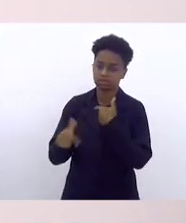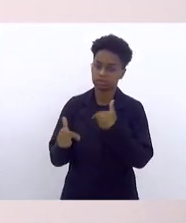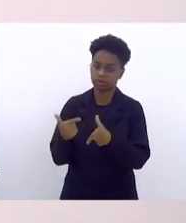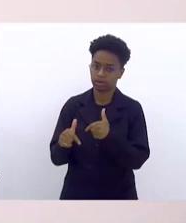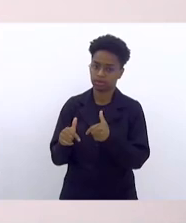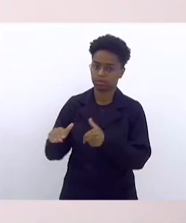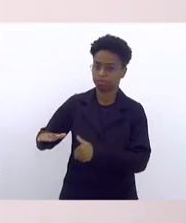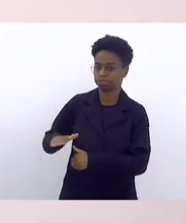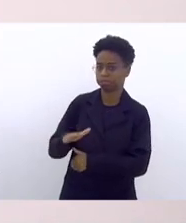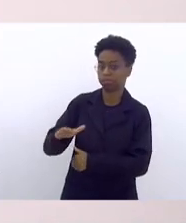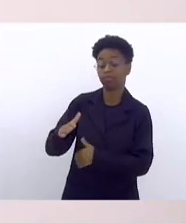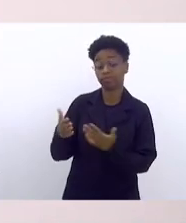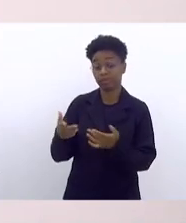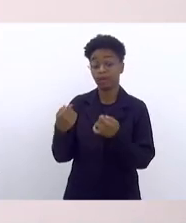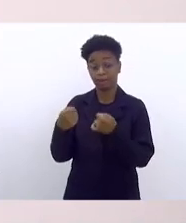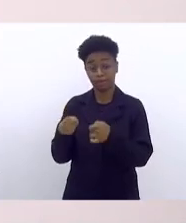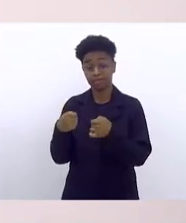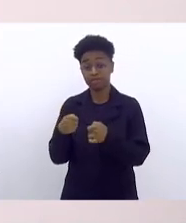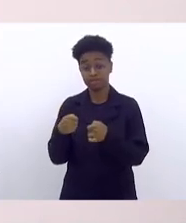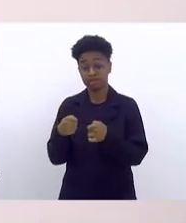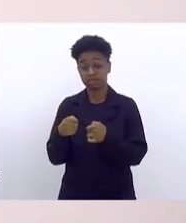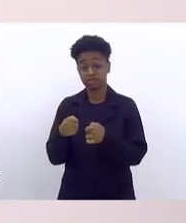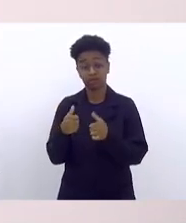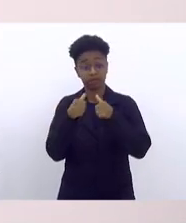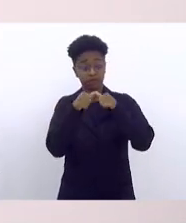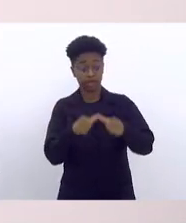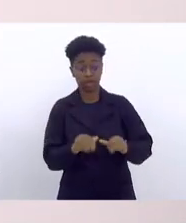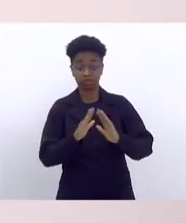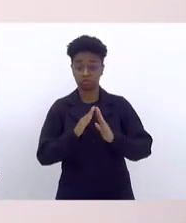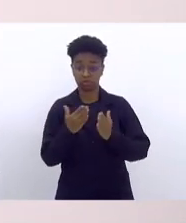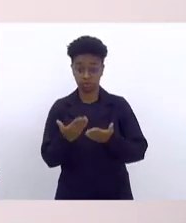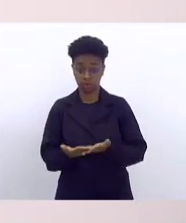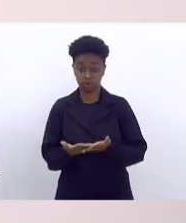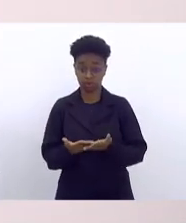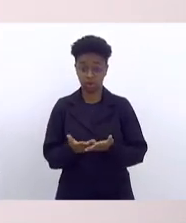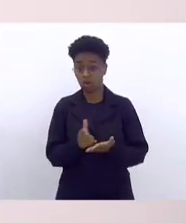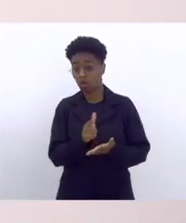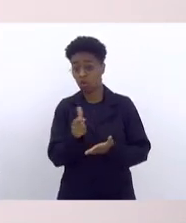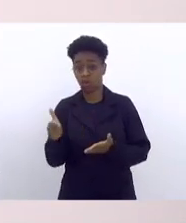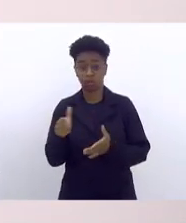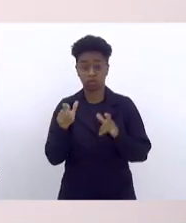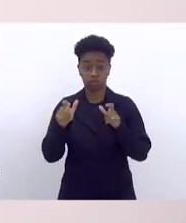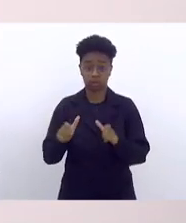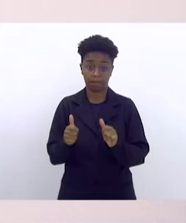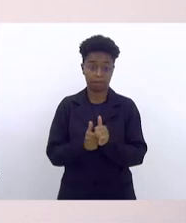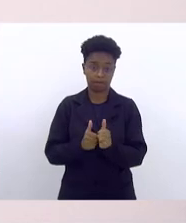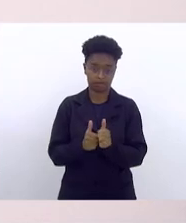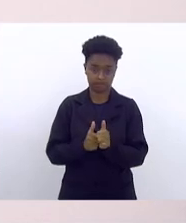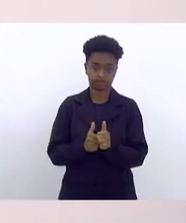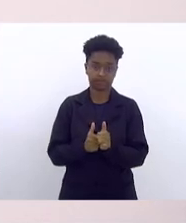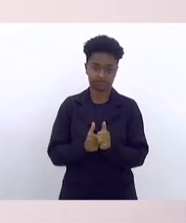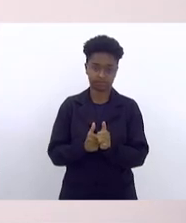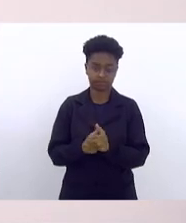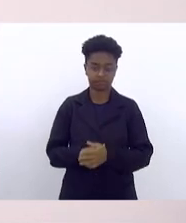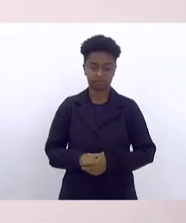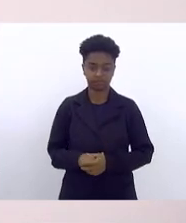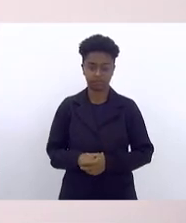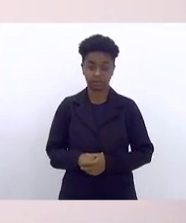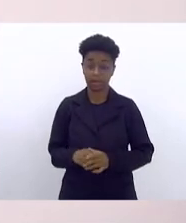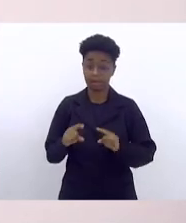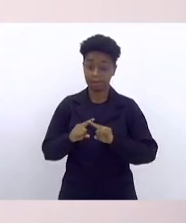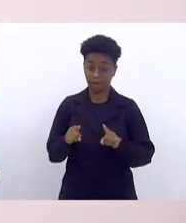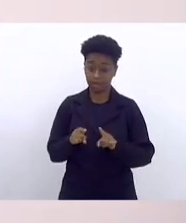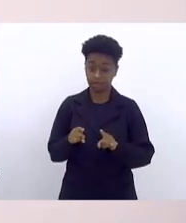e por isso precisa cumprir o seu horário em uma unidade escolar nas redondezas ocorre que o